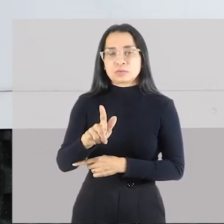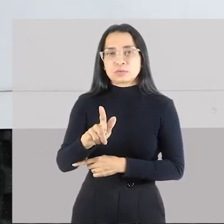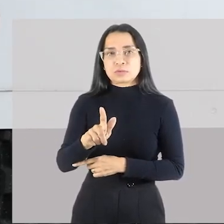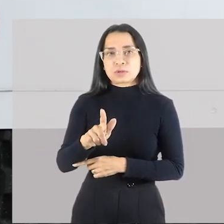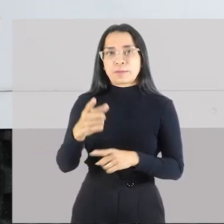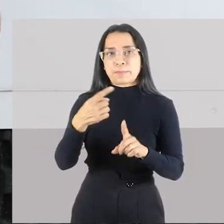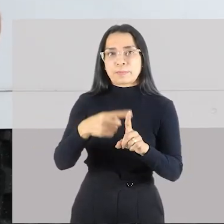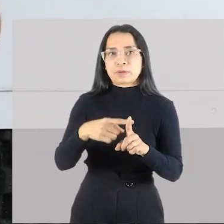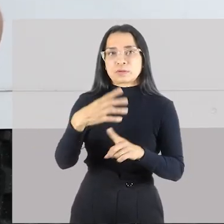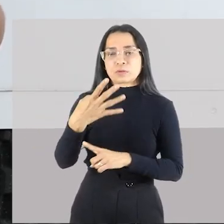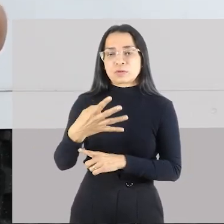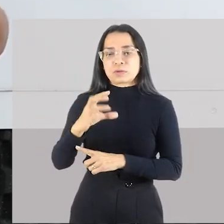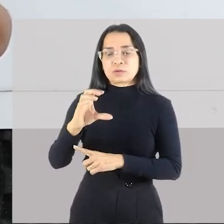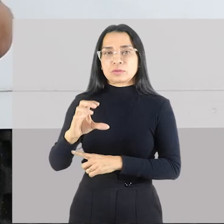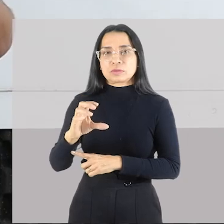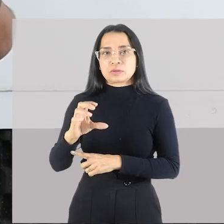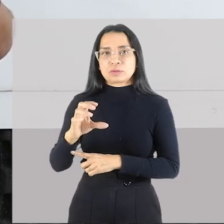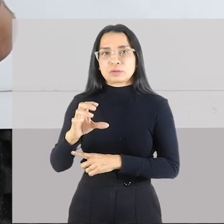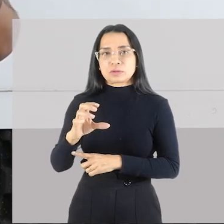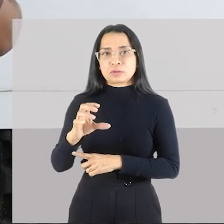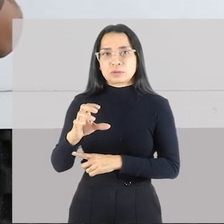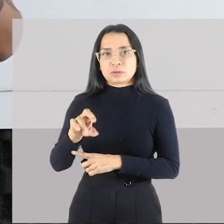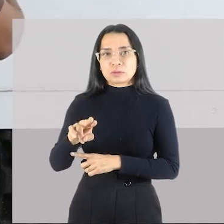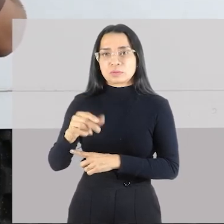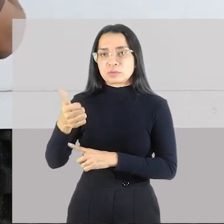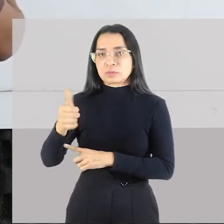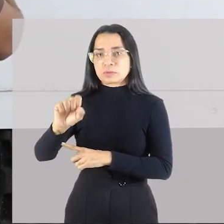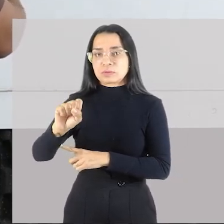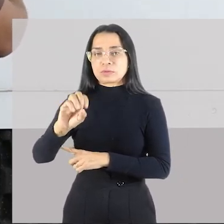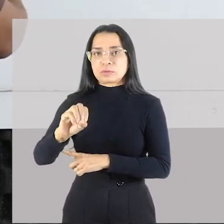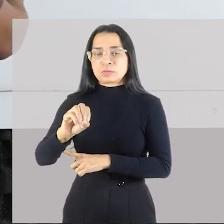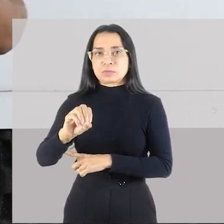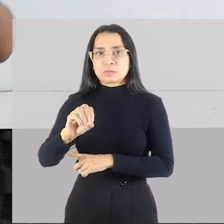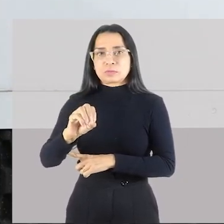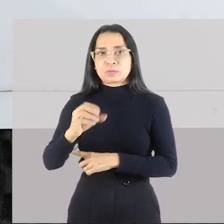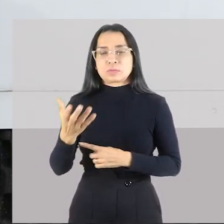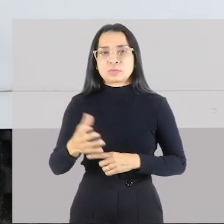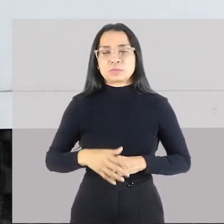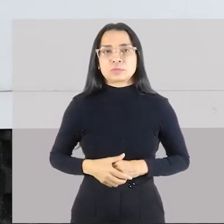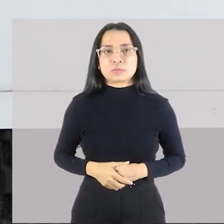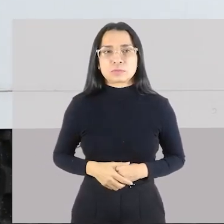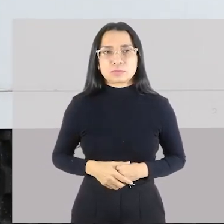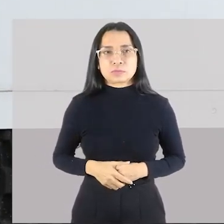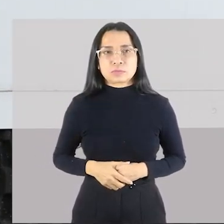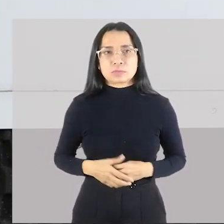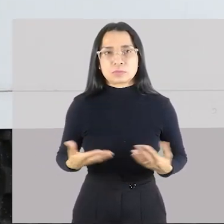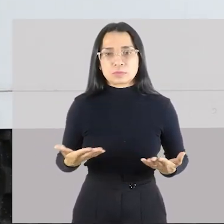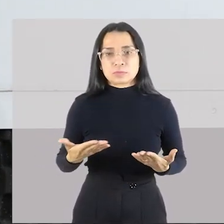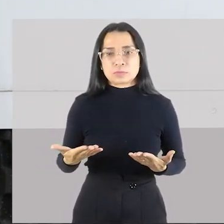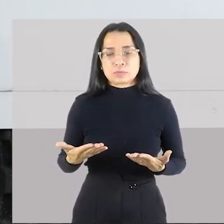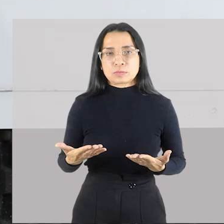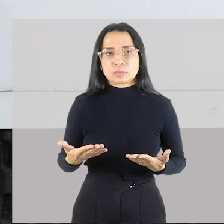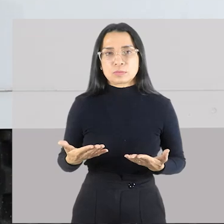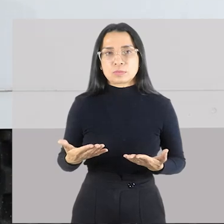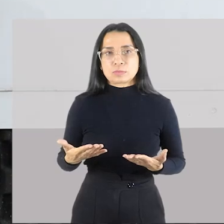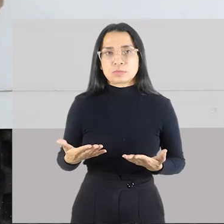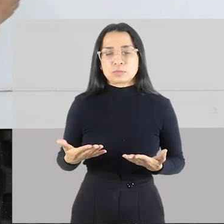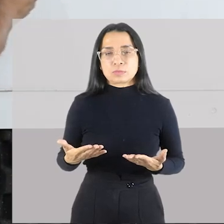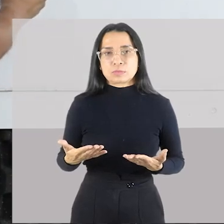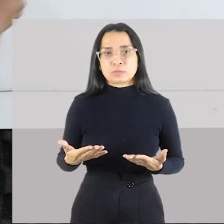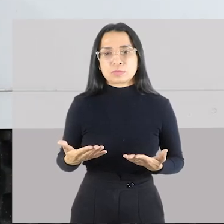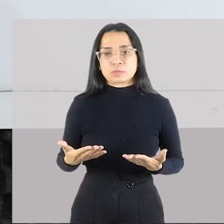mais 4C igual a 180. Bom, vamos agora passar uma barra aqui.